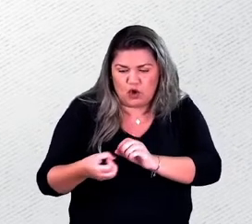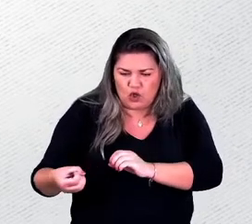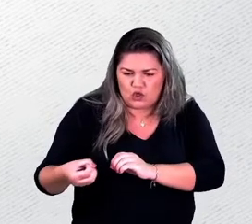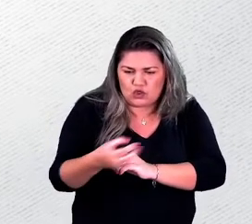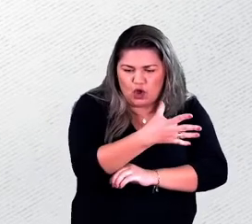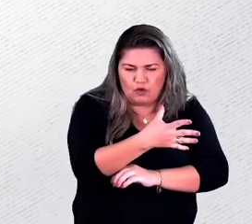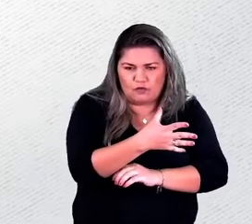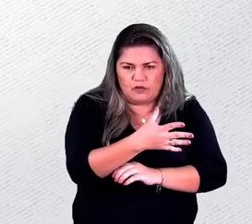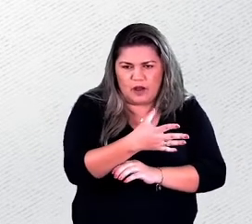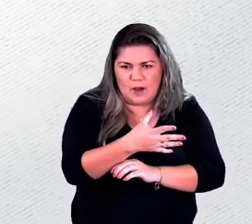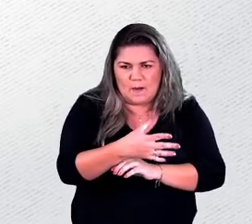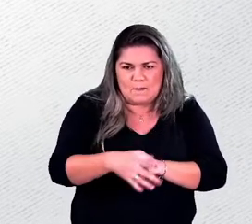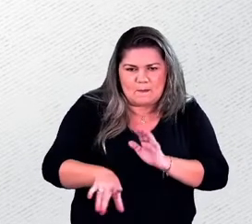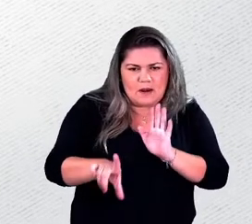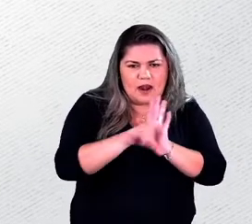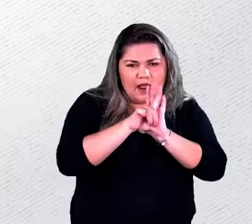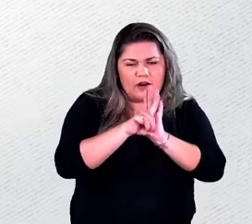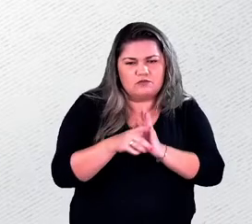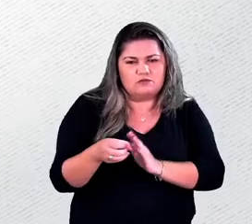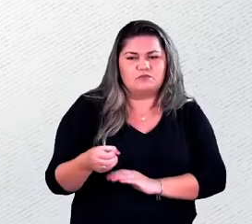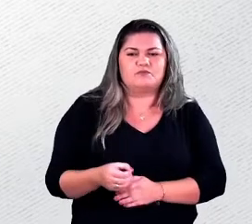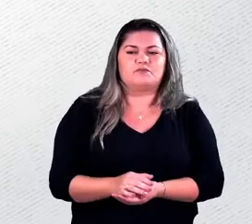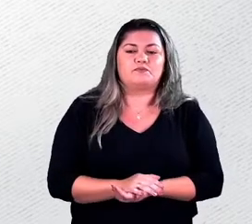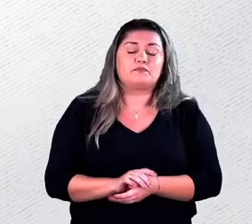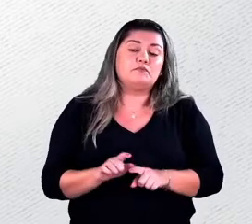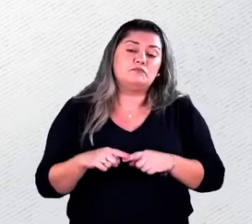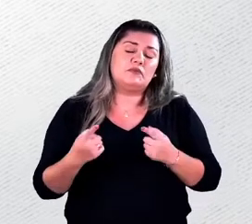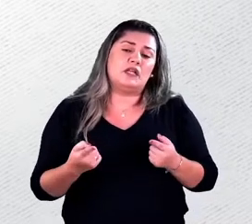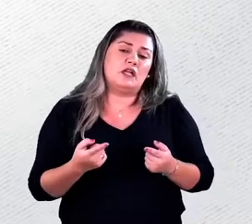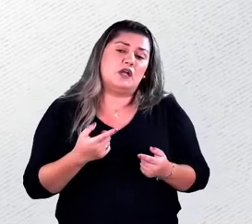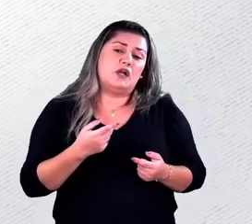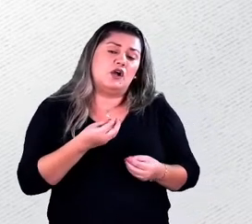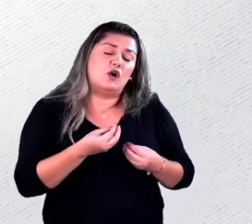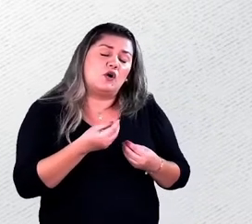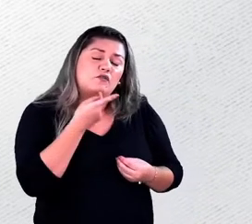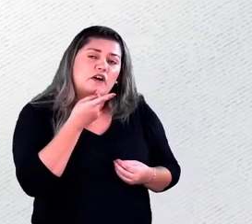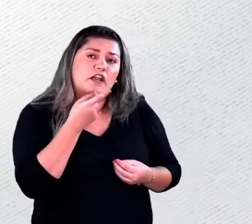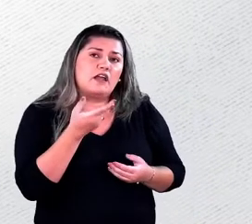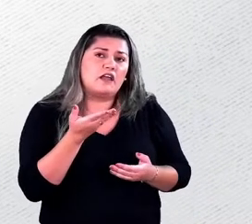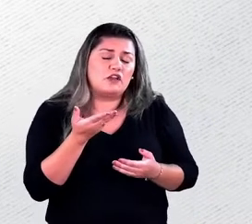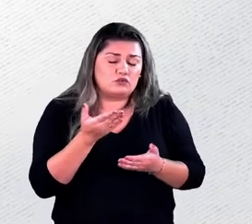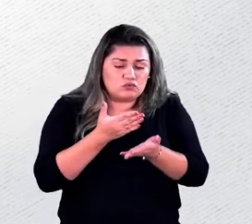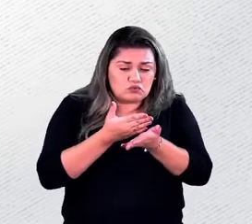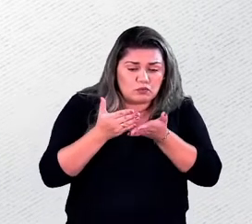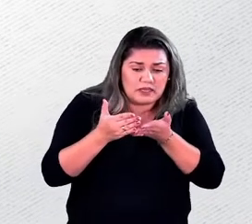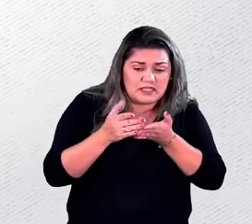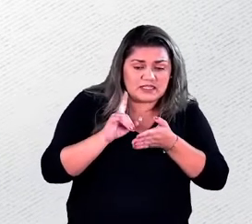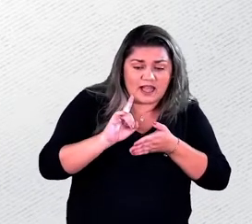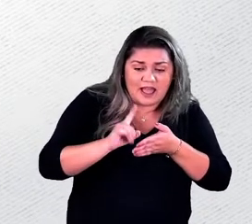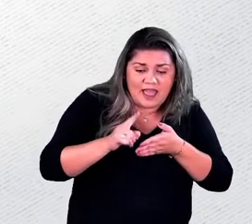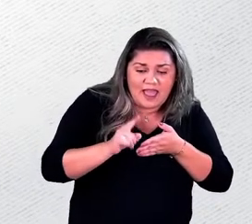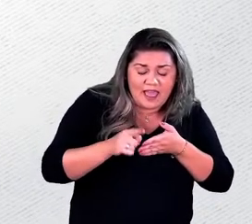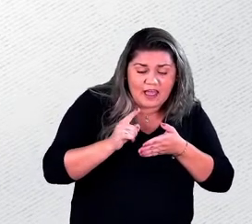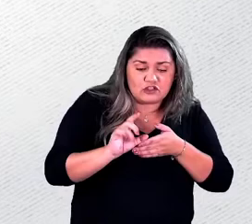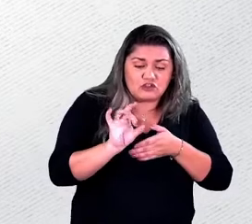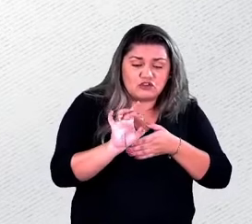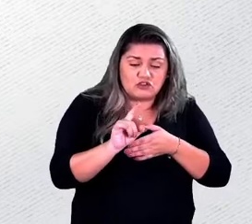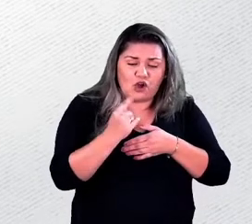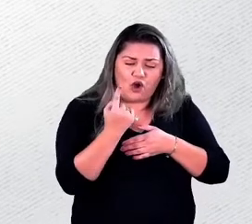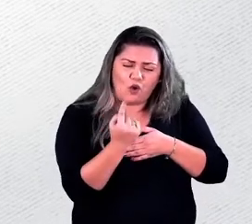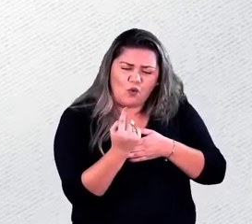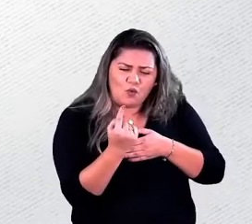legal é mas como eu disse no início esse apenas um passo nessa caminhada